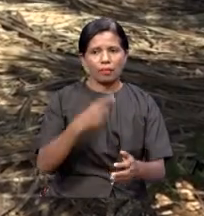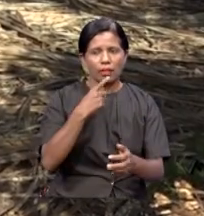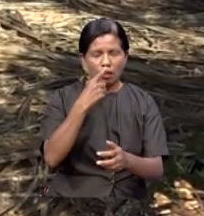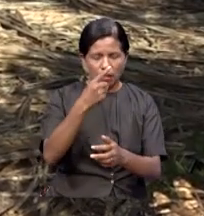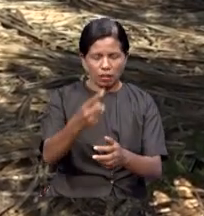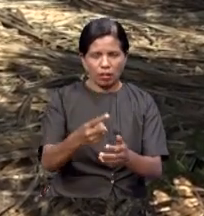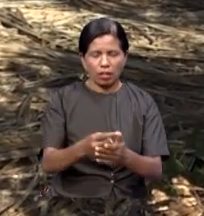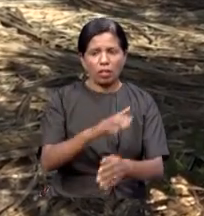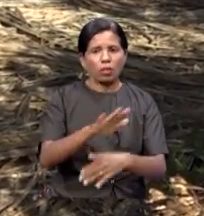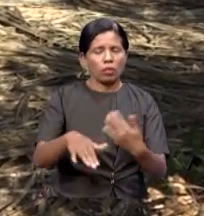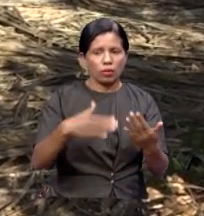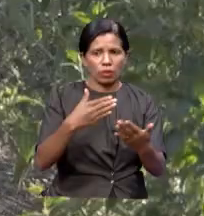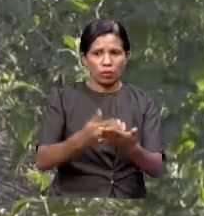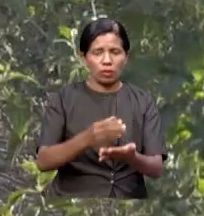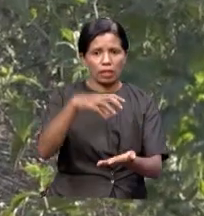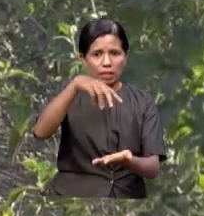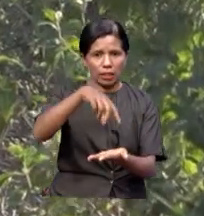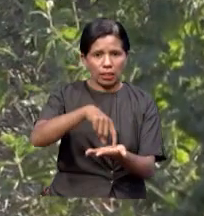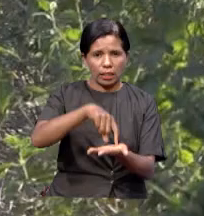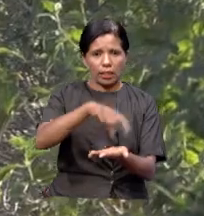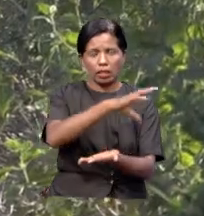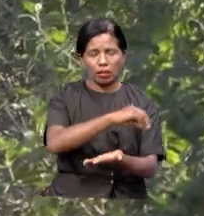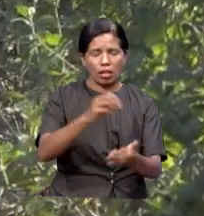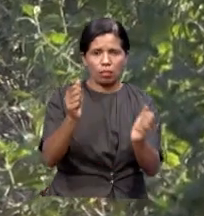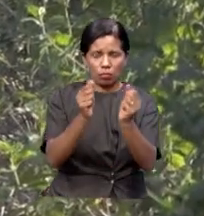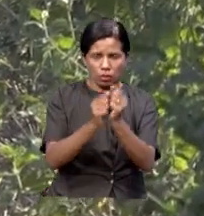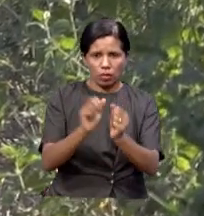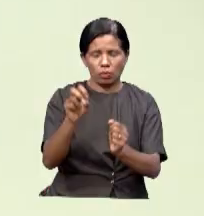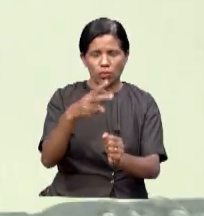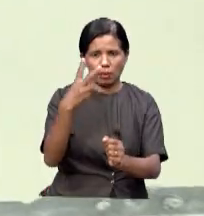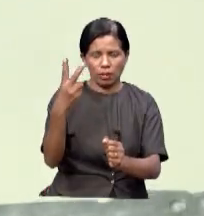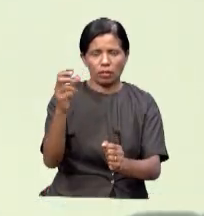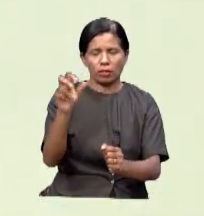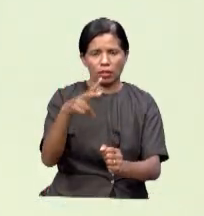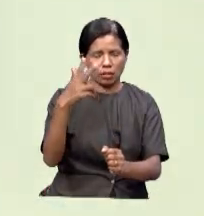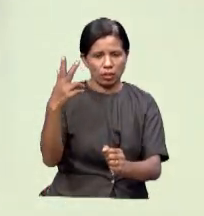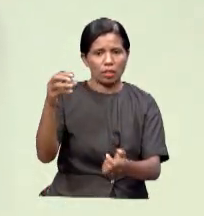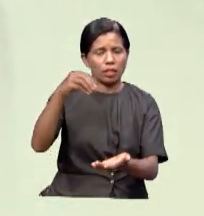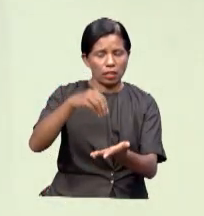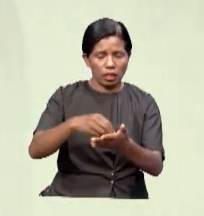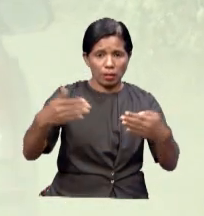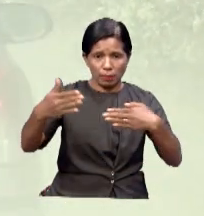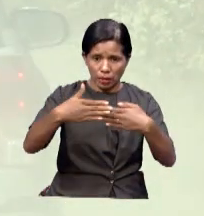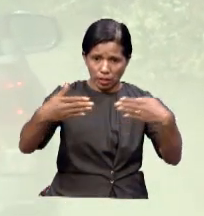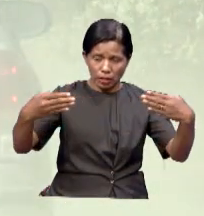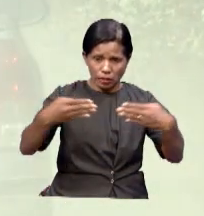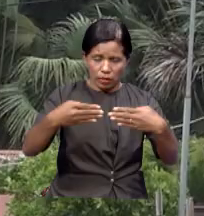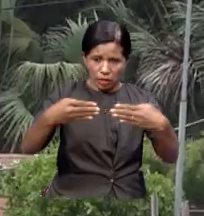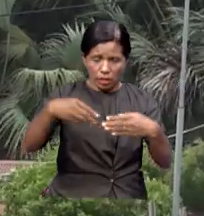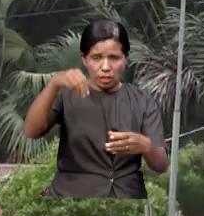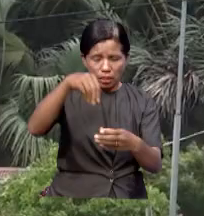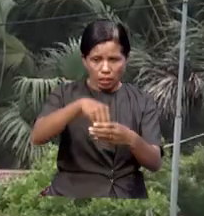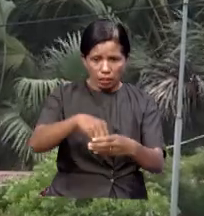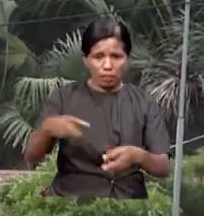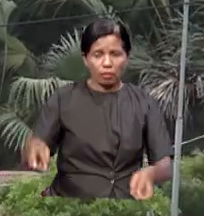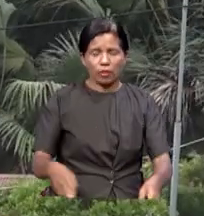hateten, maioria demarcação tel esse sanulu resin rua no sanulu resin tolu nebe tau ia fronteira ia mota larang mota